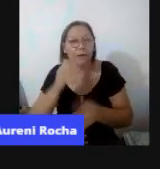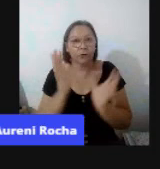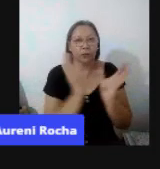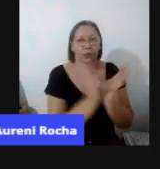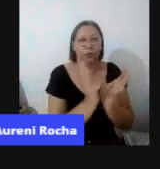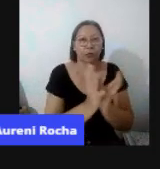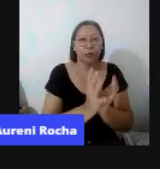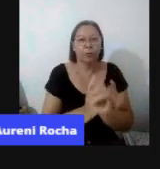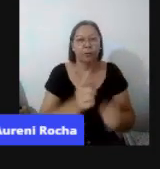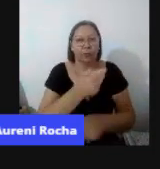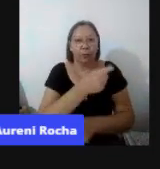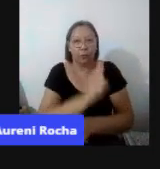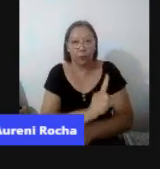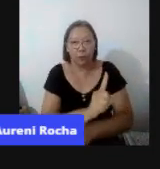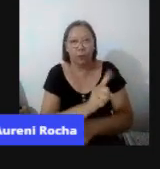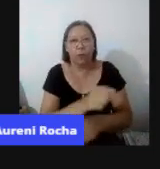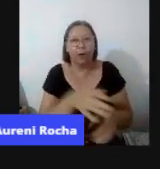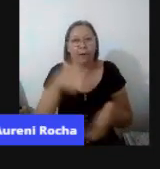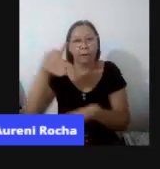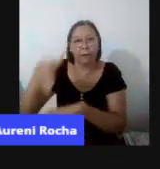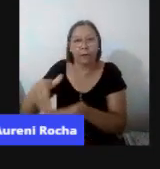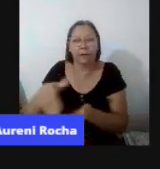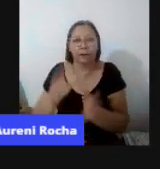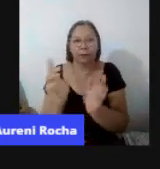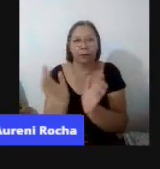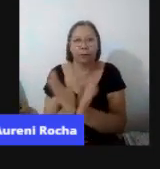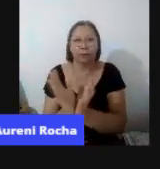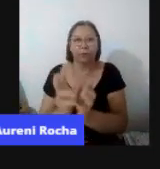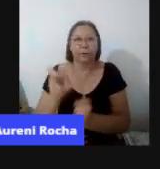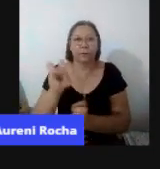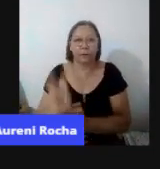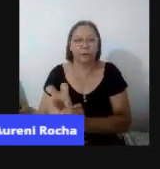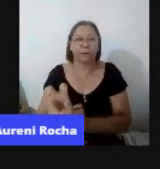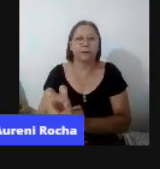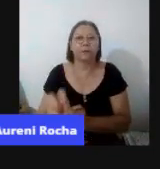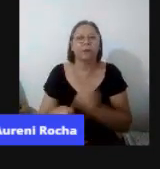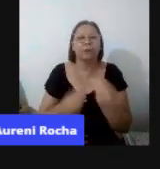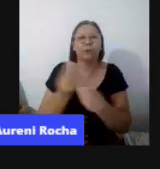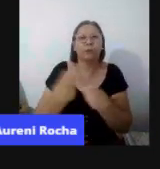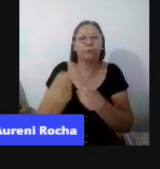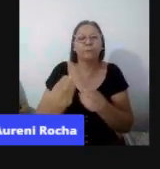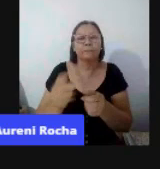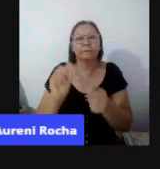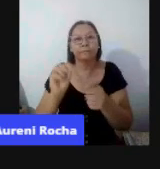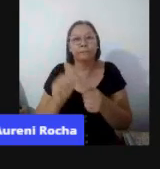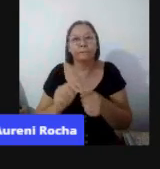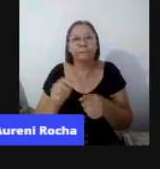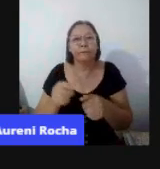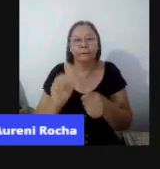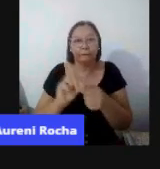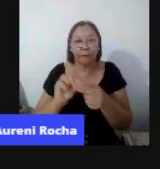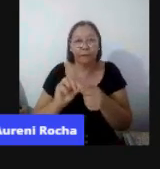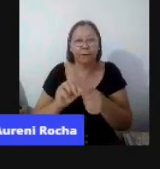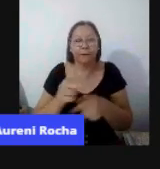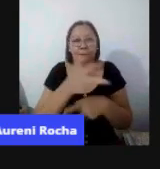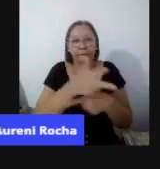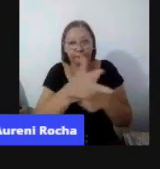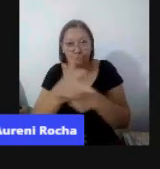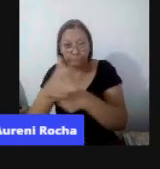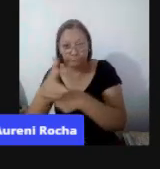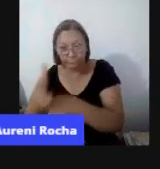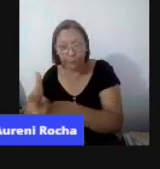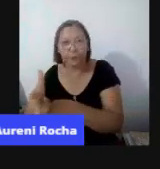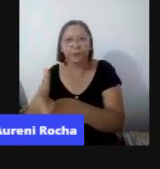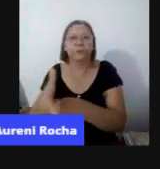algumas possibilidades acerca da produção de vídeos para as aulas remotas. Junto comigo também